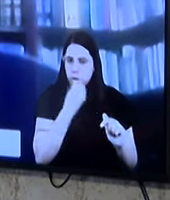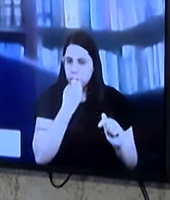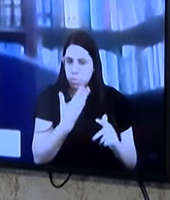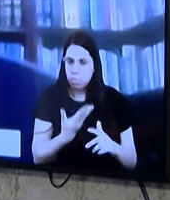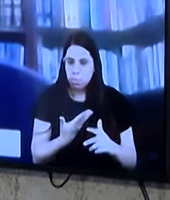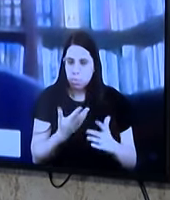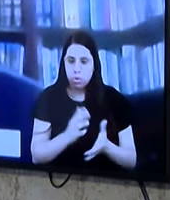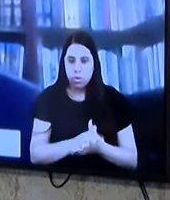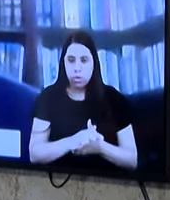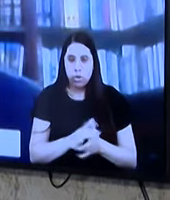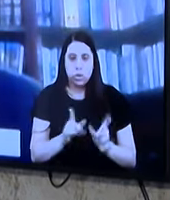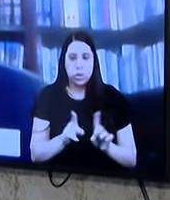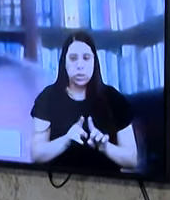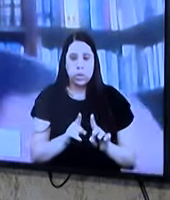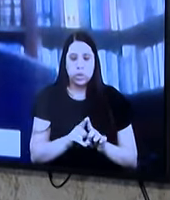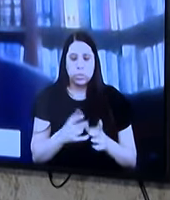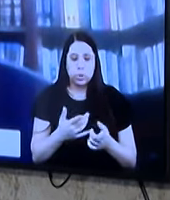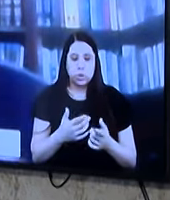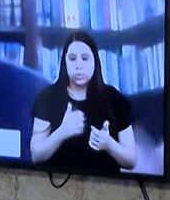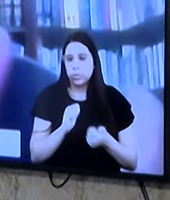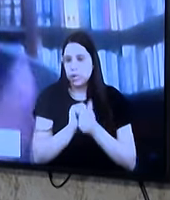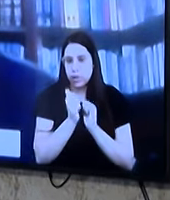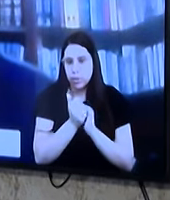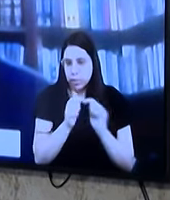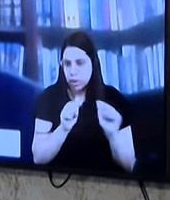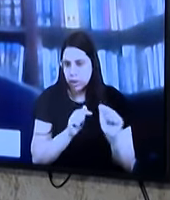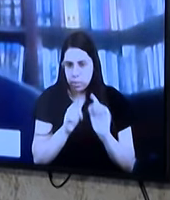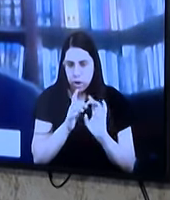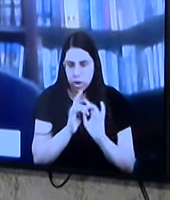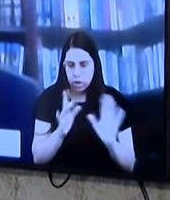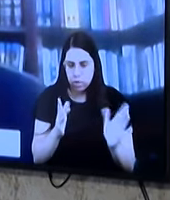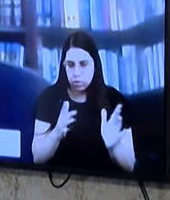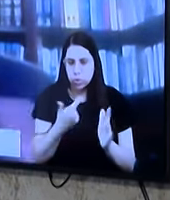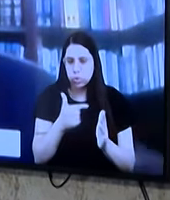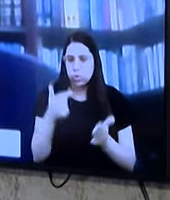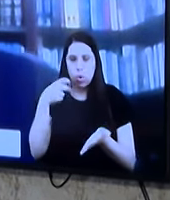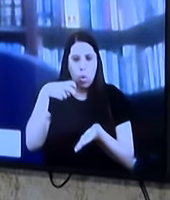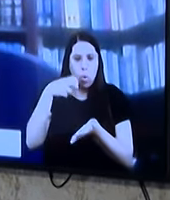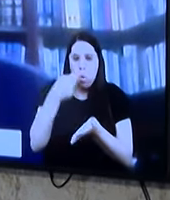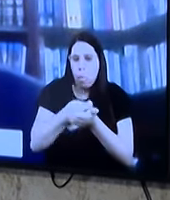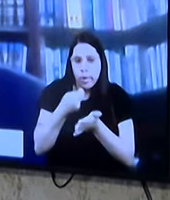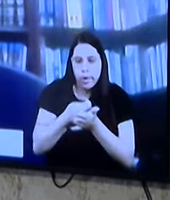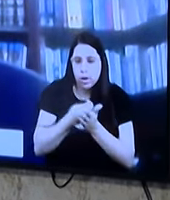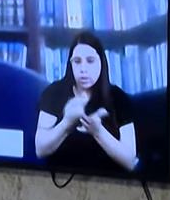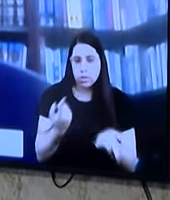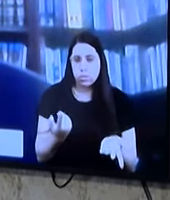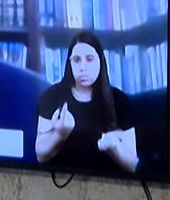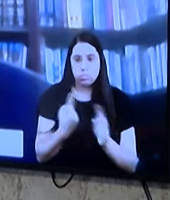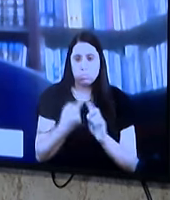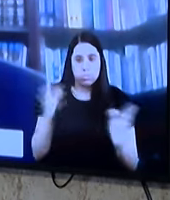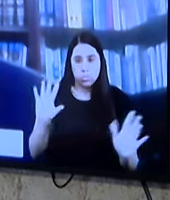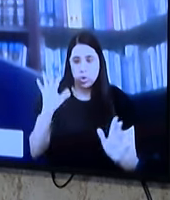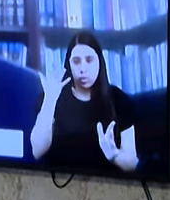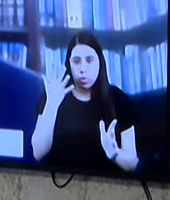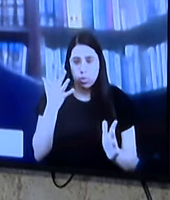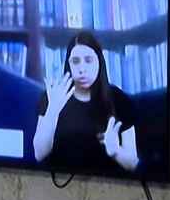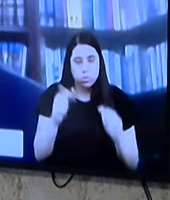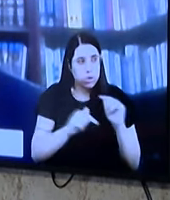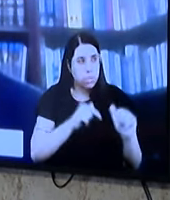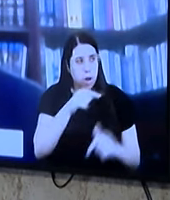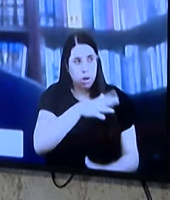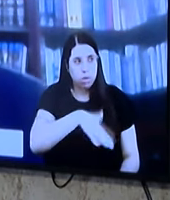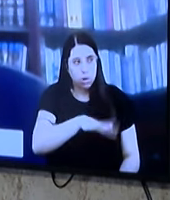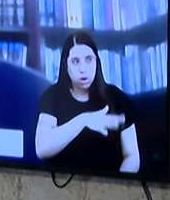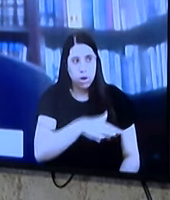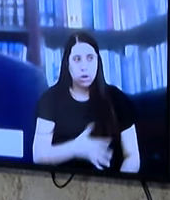contrata o serviço eles nos informam que qualquer problema qualquer coisa eles trocam o aparelho então eu fiquei muito chateada com essa